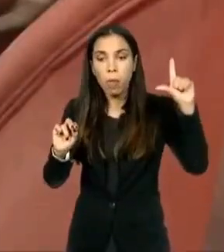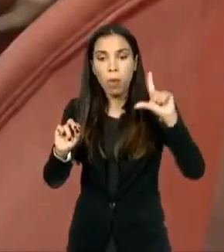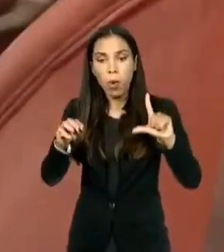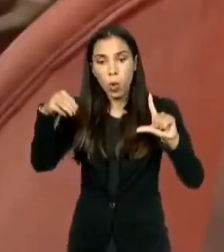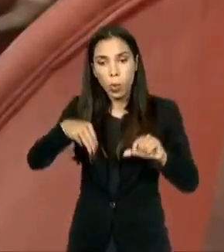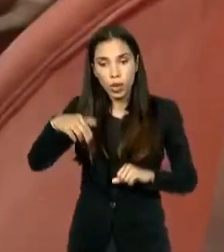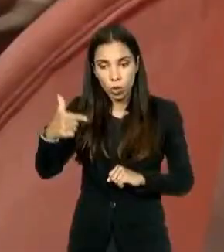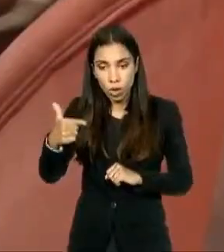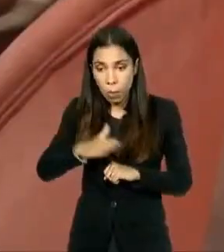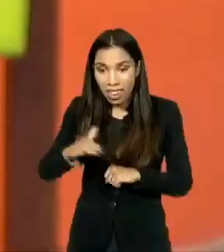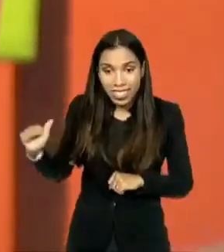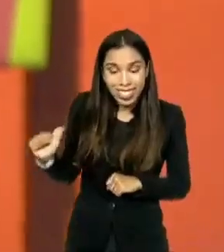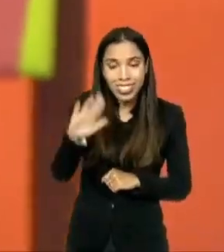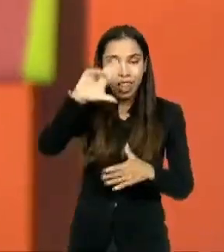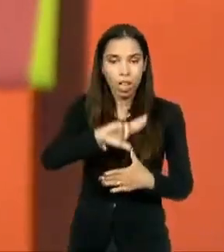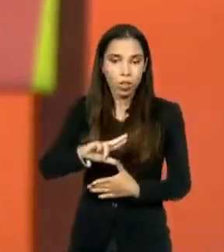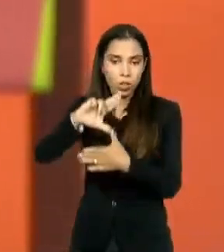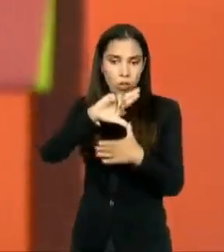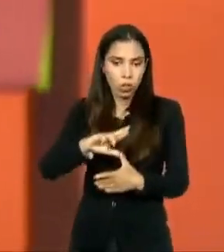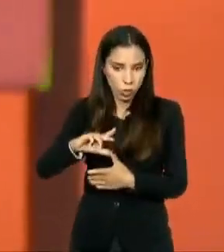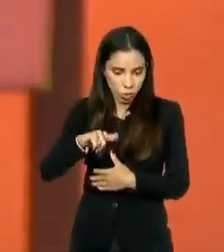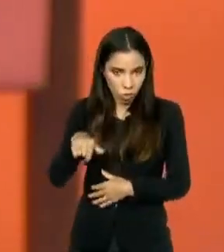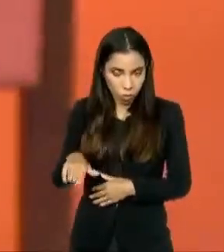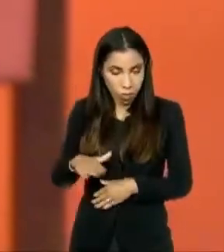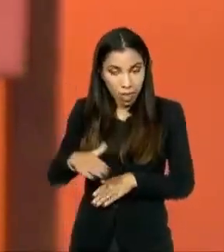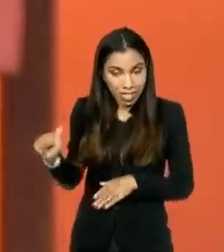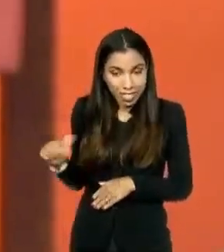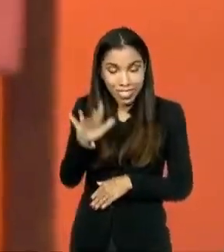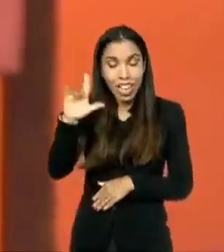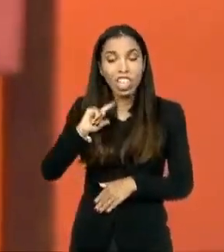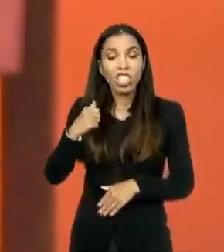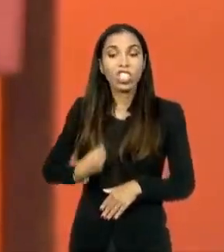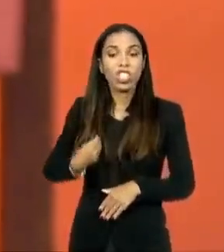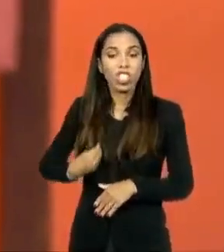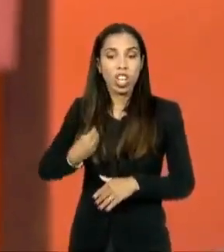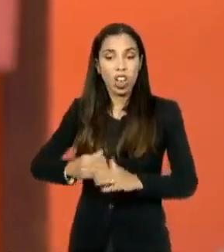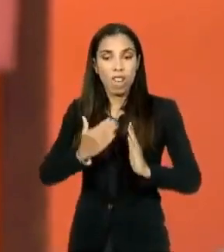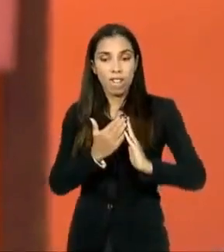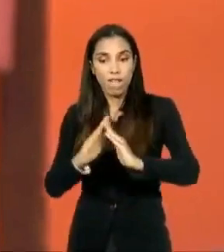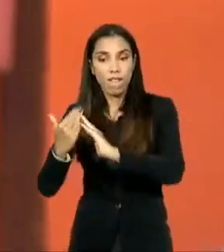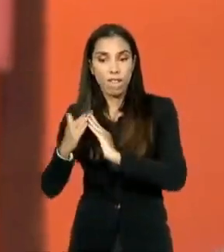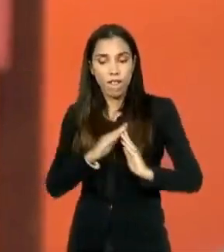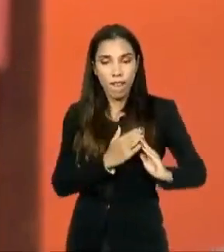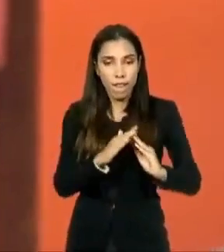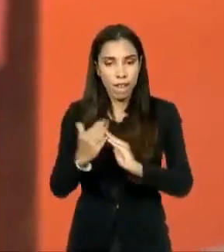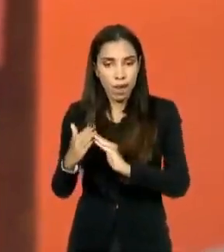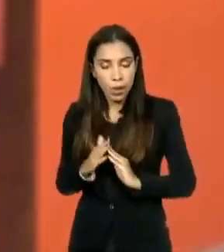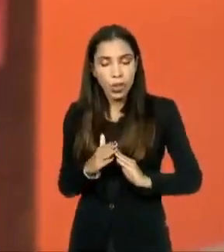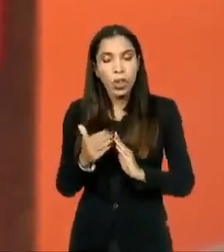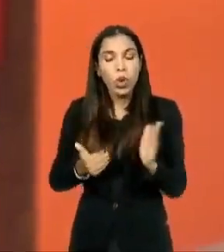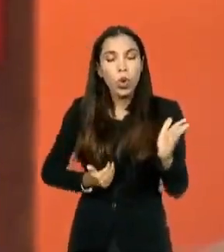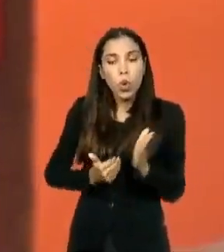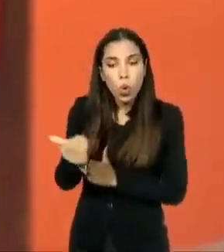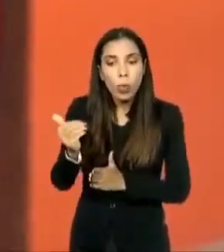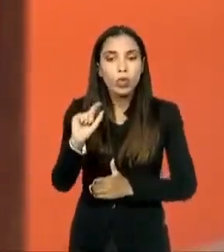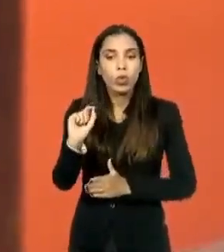falar mais assim. E ali existia uma comunidade que começou a ter ali uma